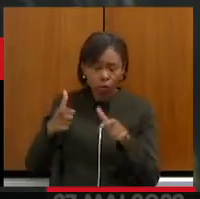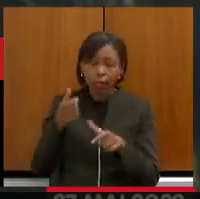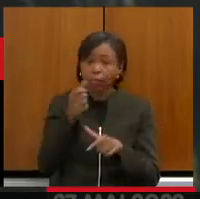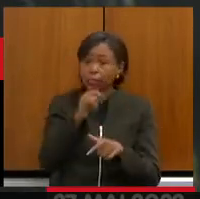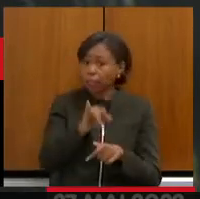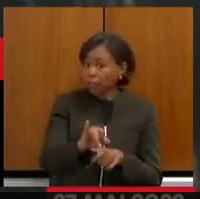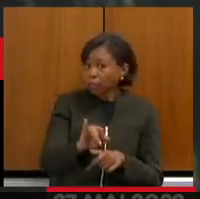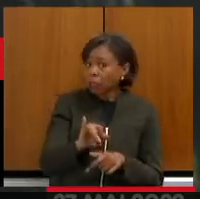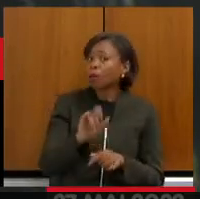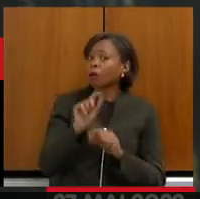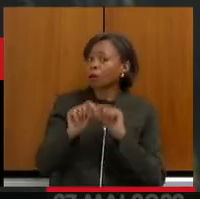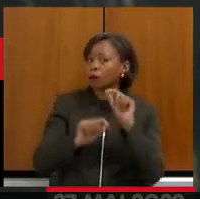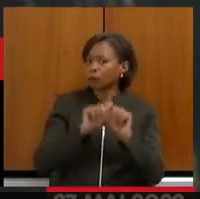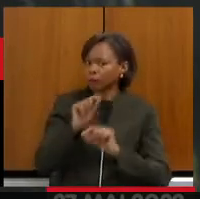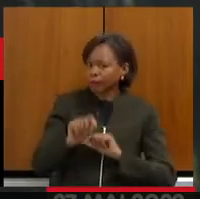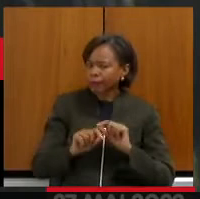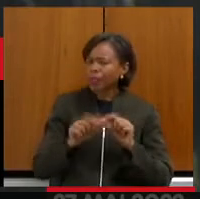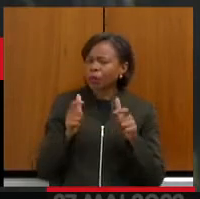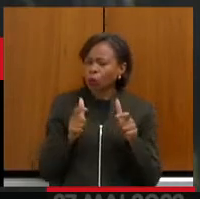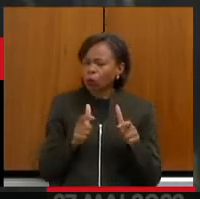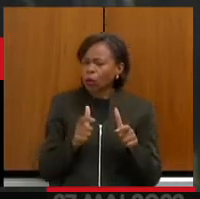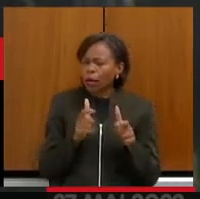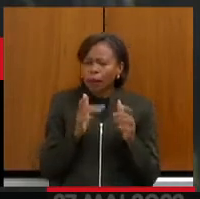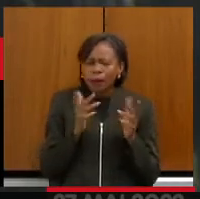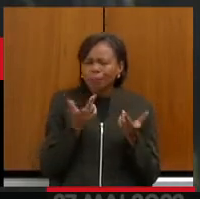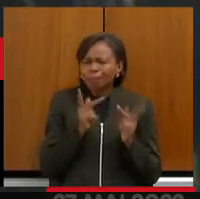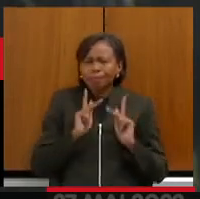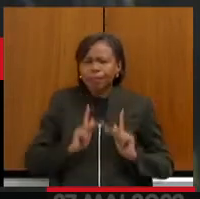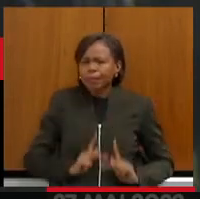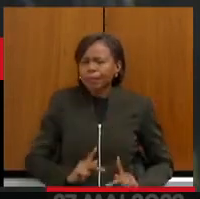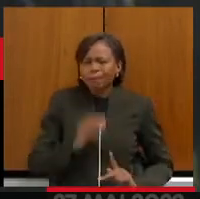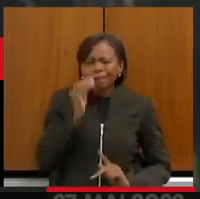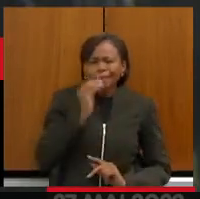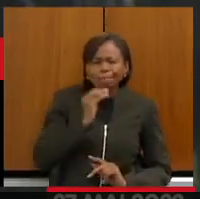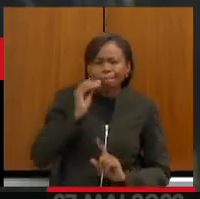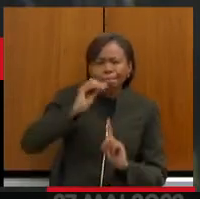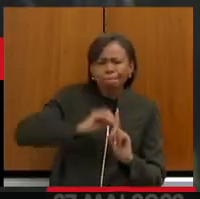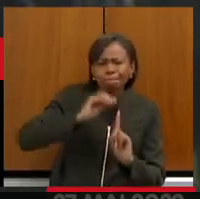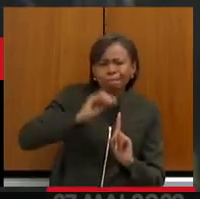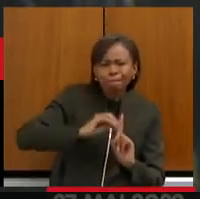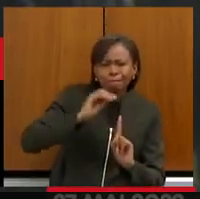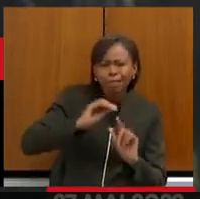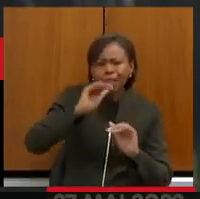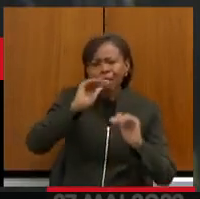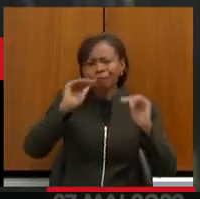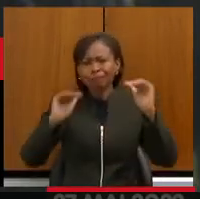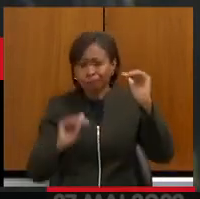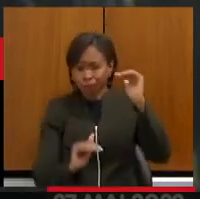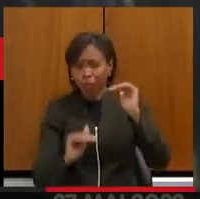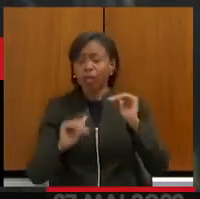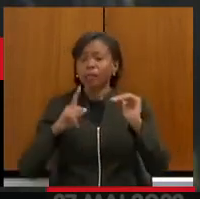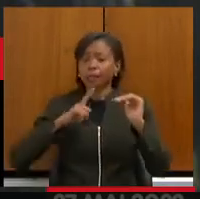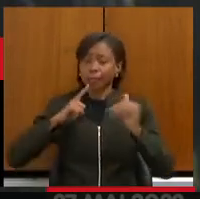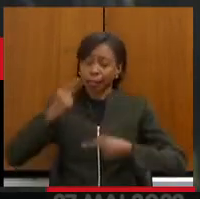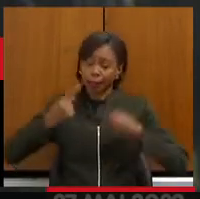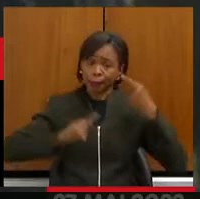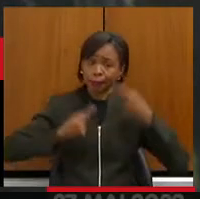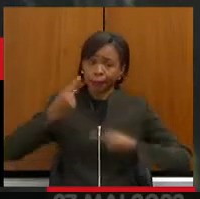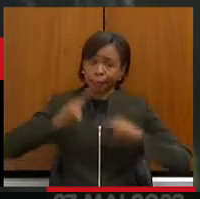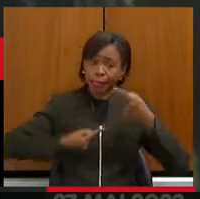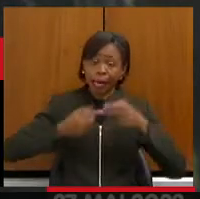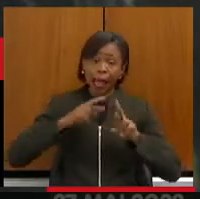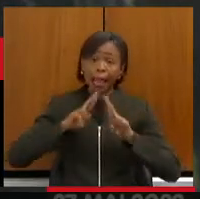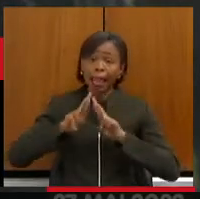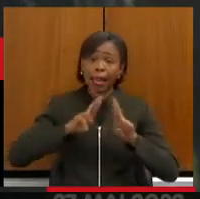dos vínculos mais frágeis entre nós e frágeis do ponto de vista socioeconomic das relações de poder que essa é uma caso de faltar da por